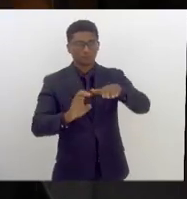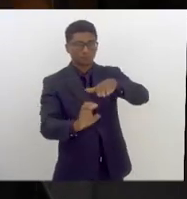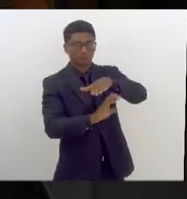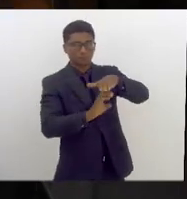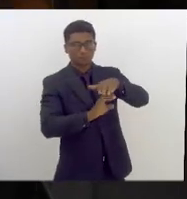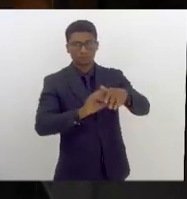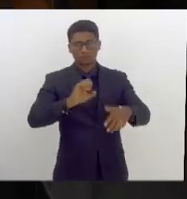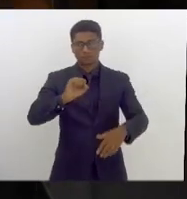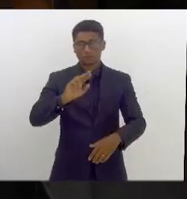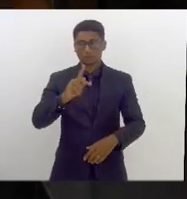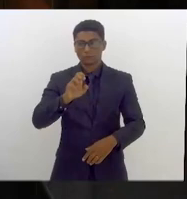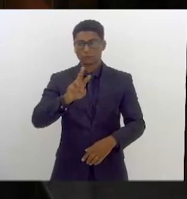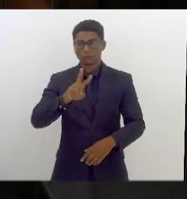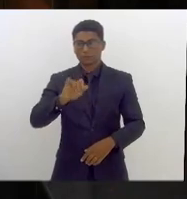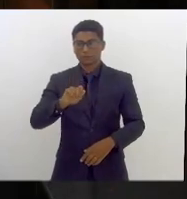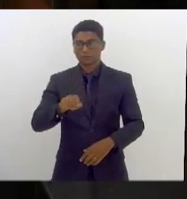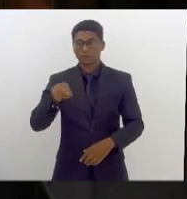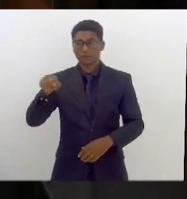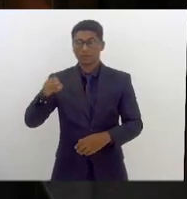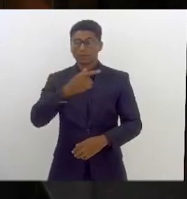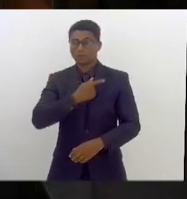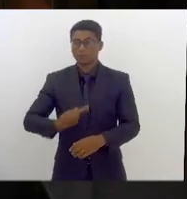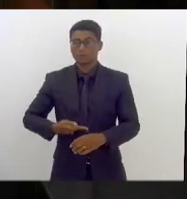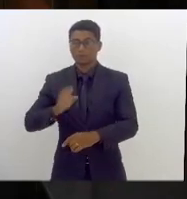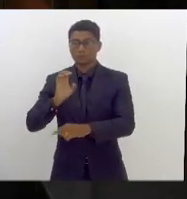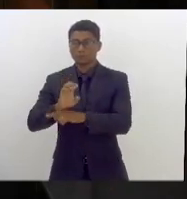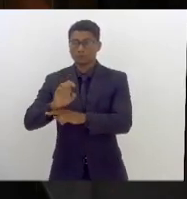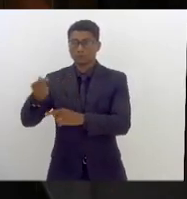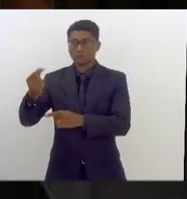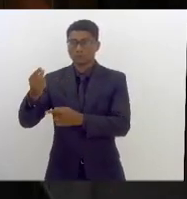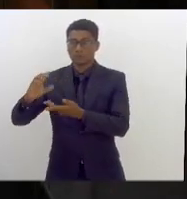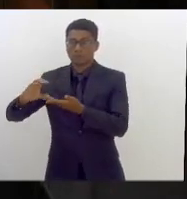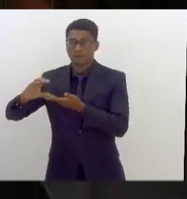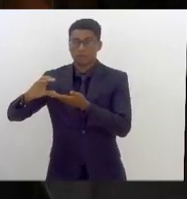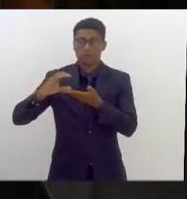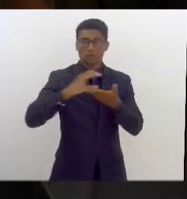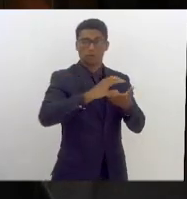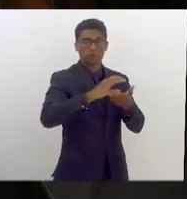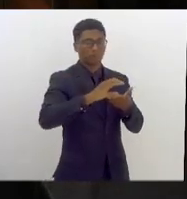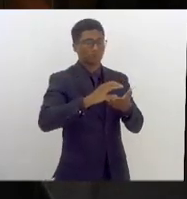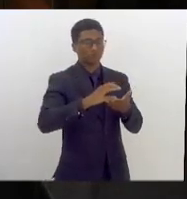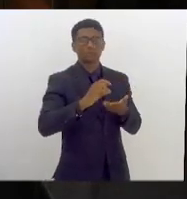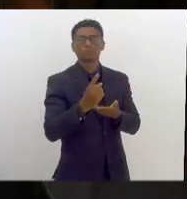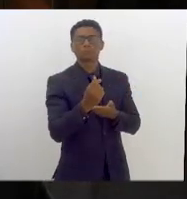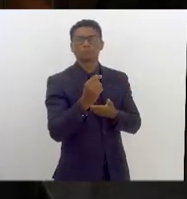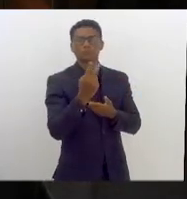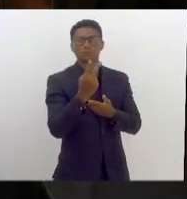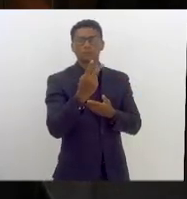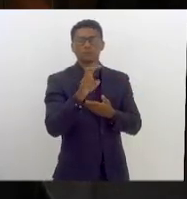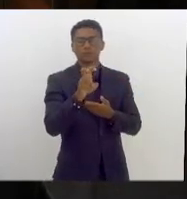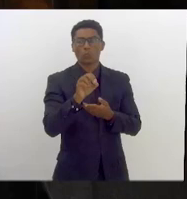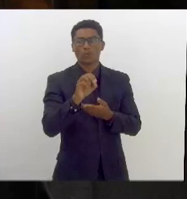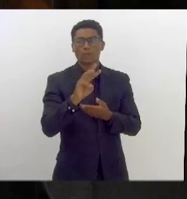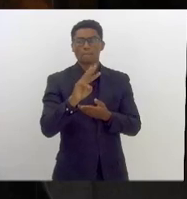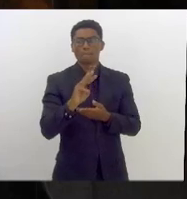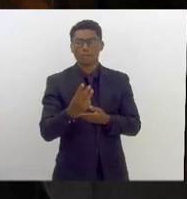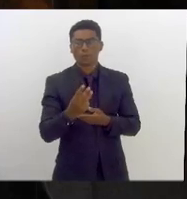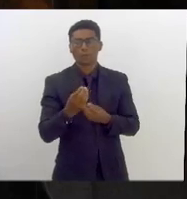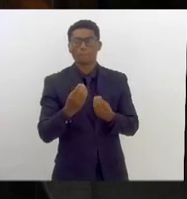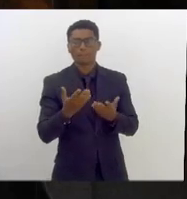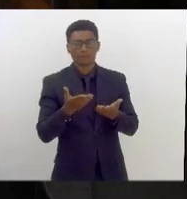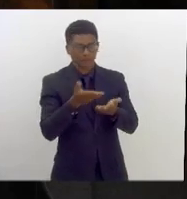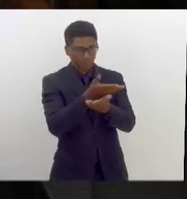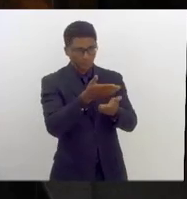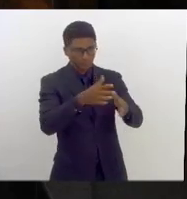supervia, repassou a ela cerca de 250 milhões para melhorar a qualidade da